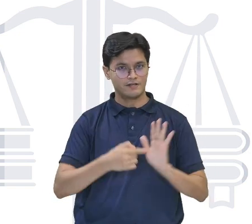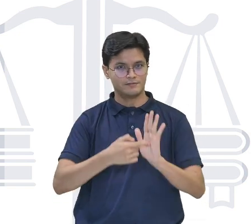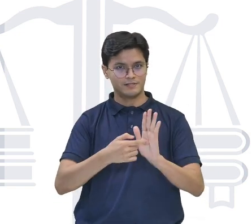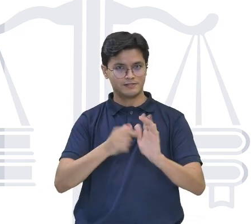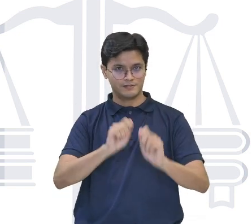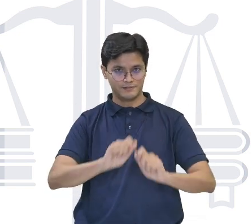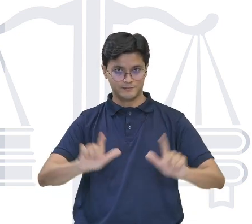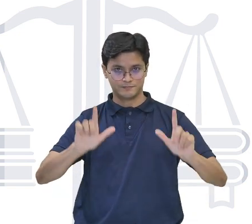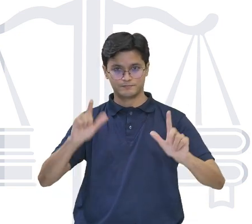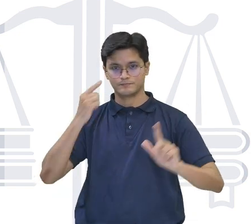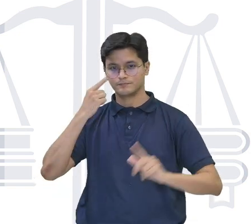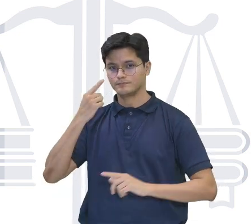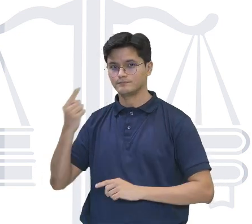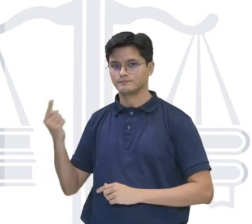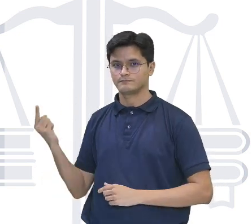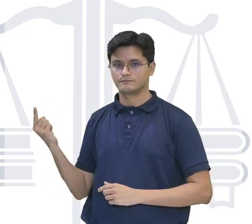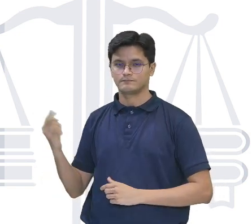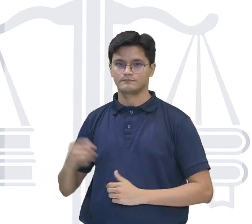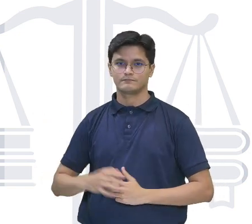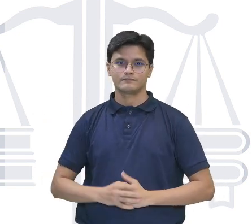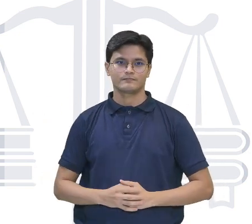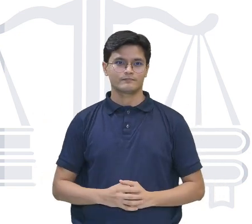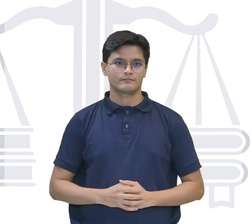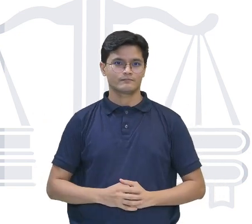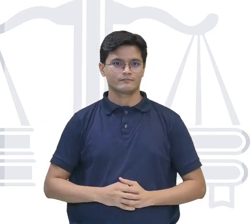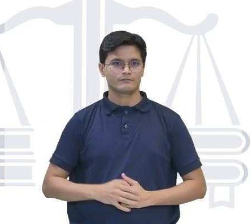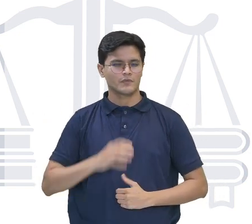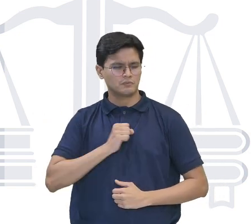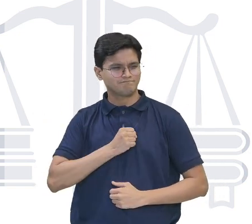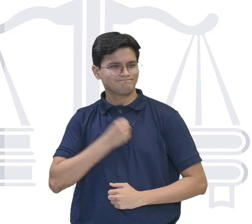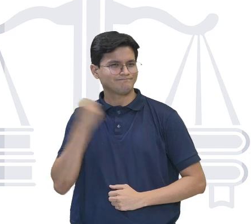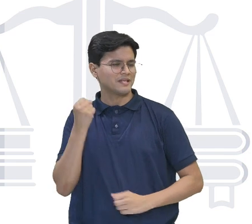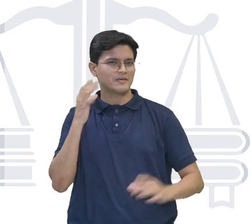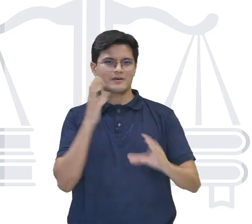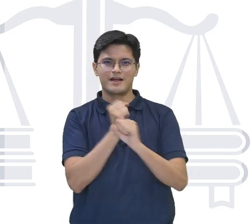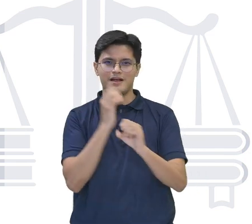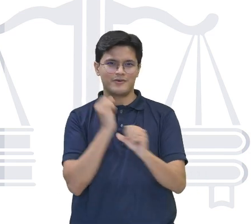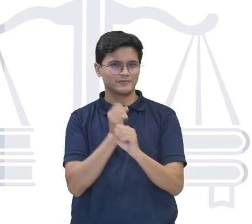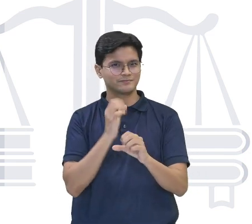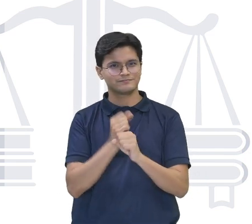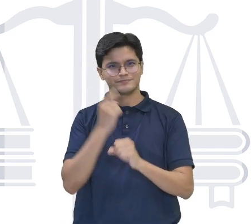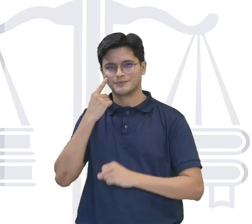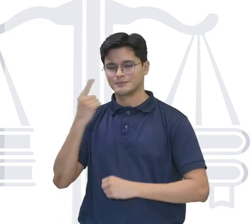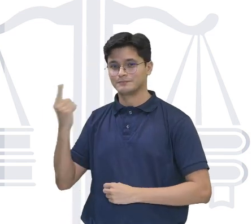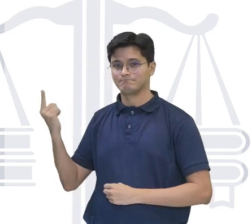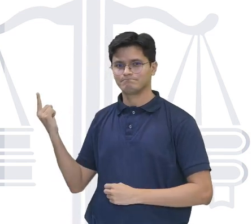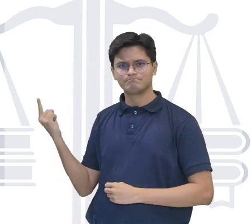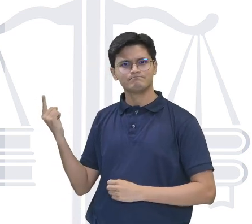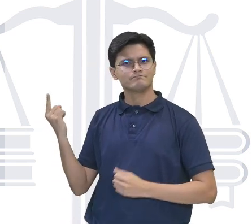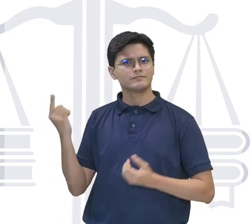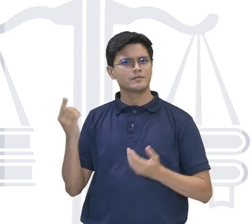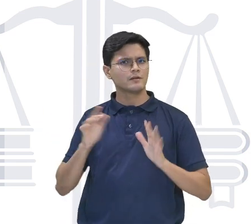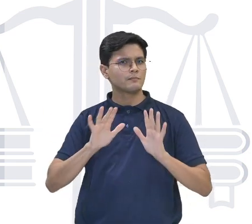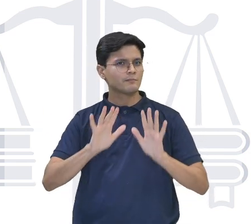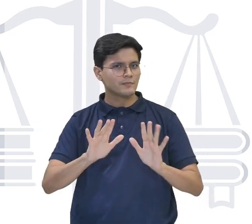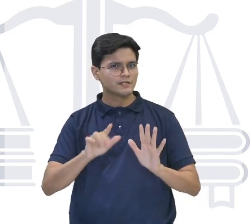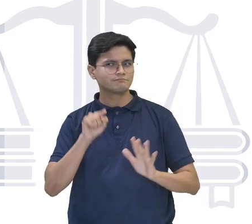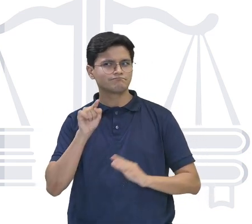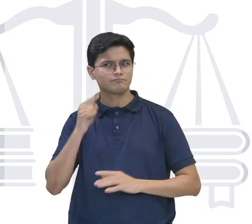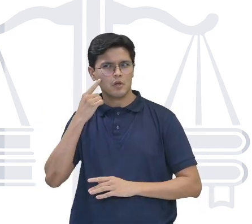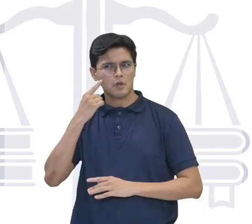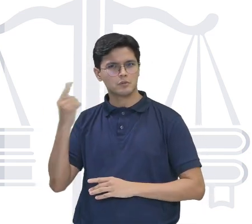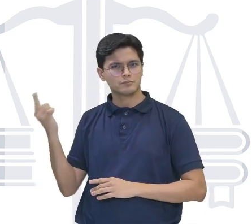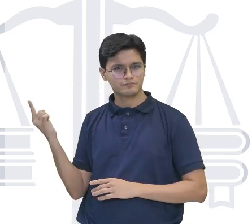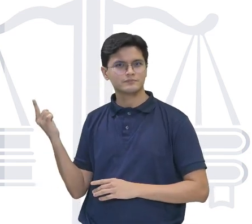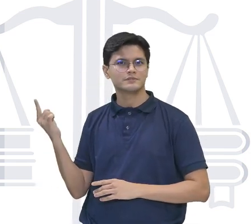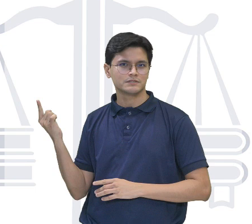início. Eu tenho ódio de cálculo estequiométrico. E assim, gente, não é muito raro não a gente ouvir